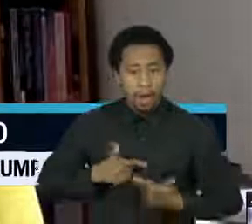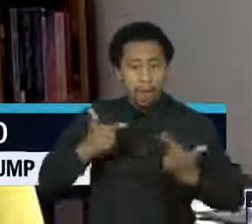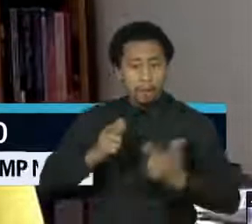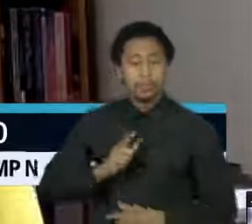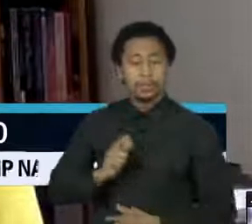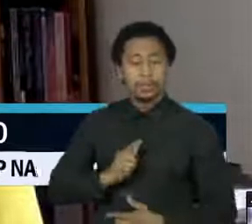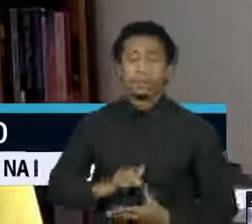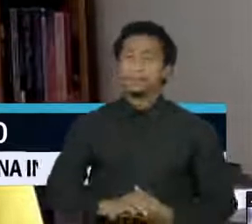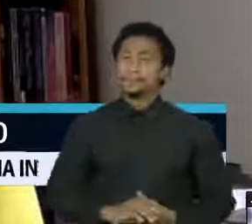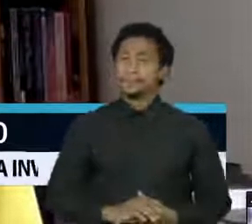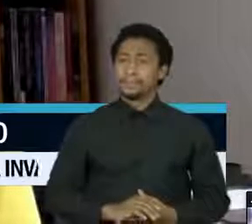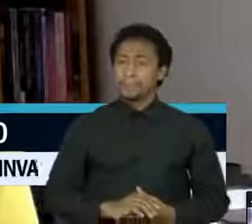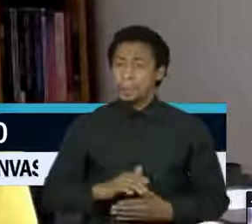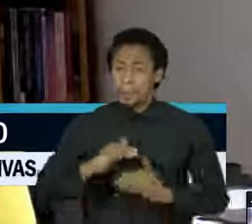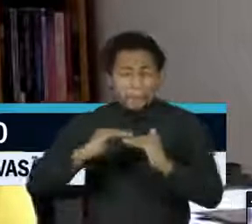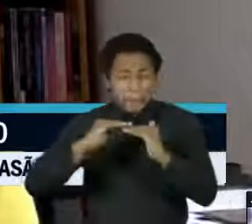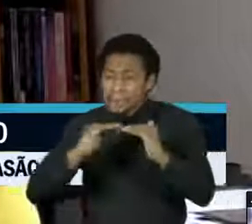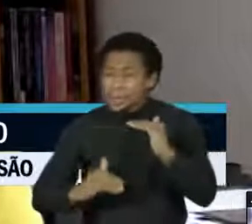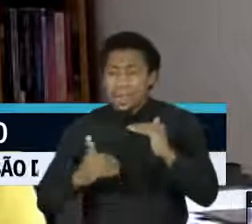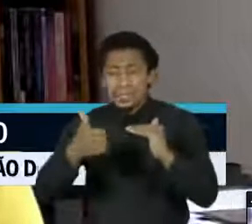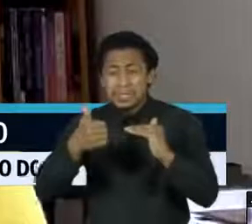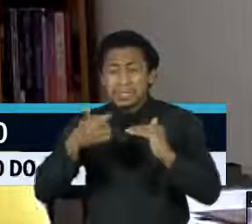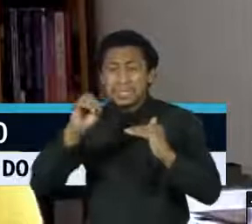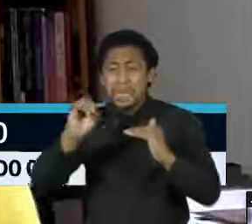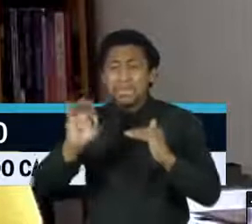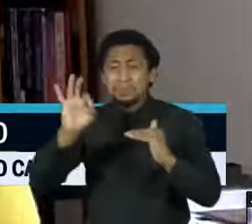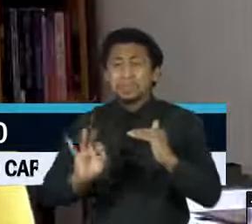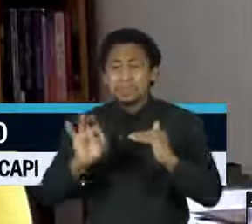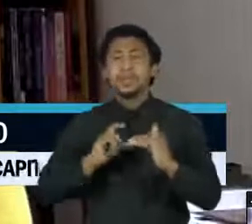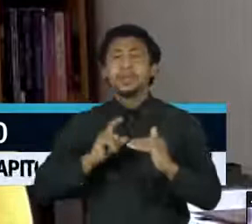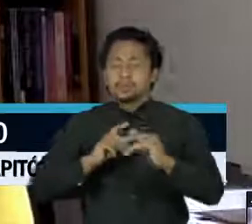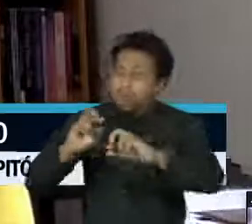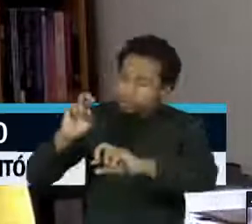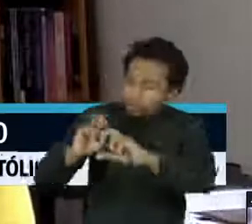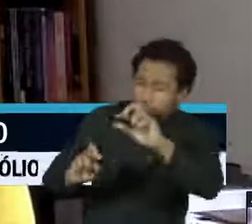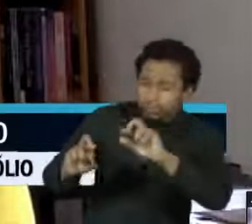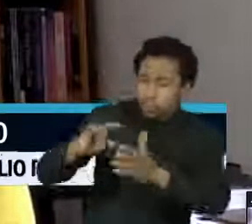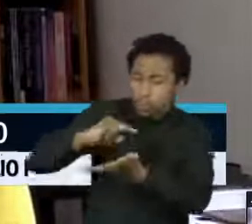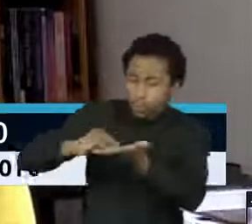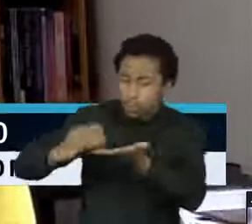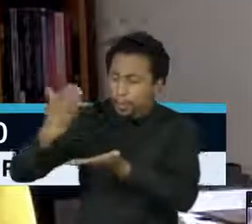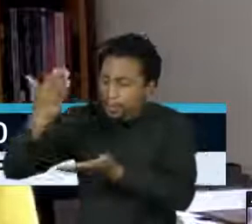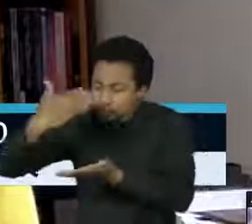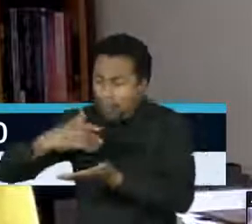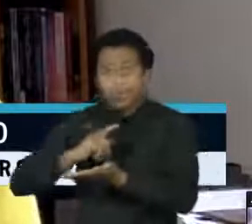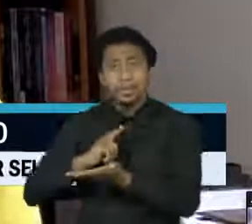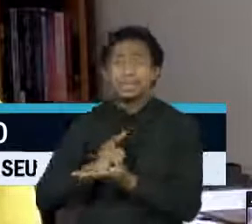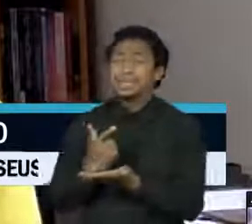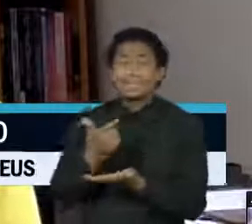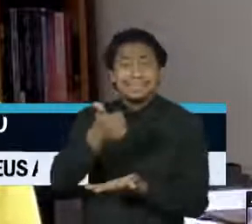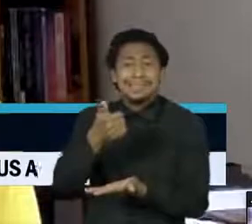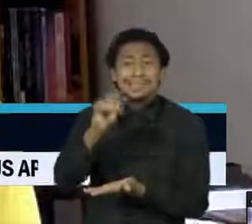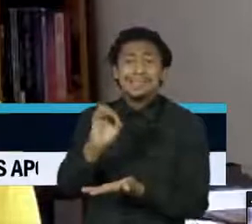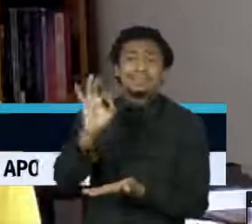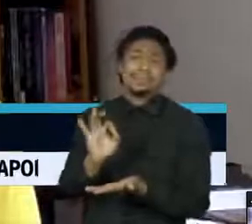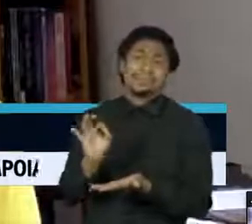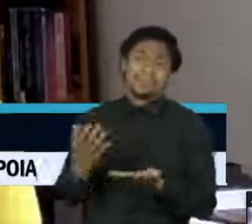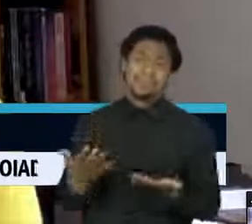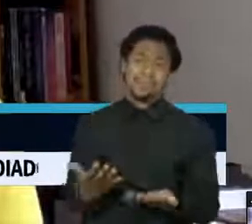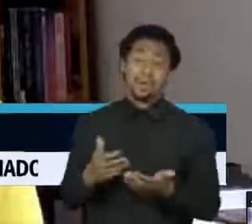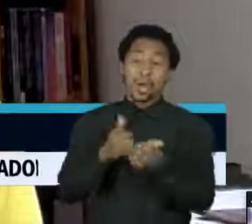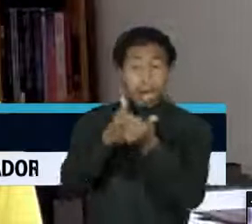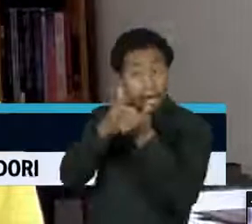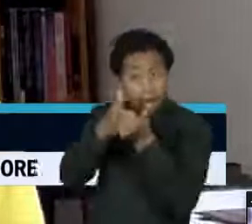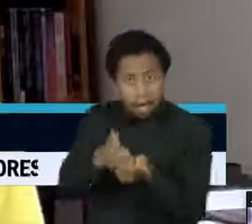ele é fiscalizado. Então, como a gente pode ver, você tem uma flexibilização no acesso, mas ele não tem sido